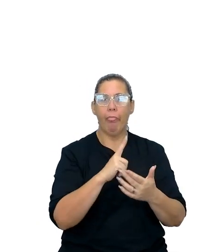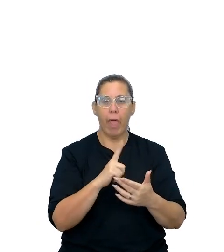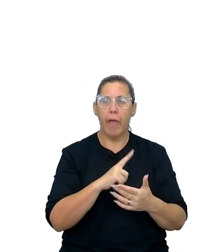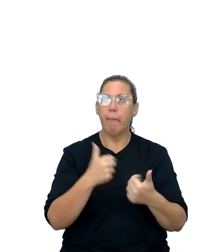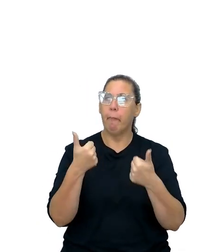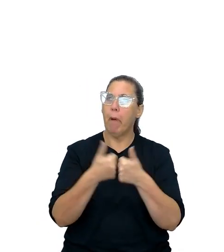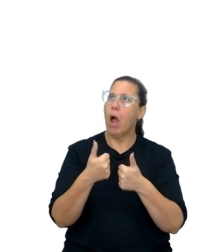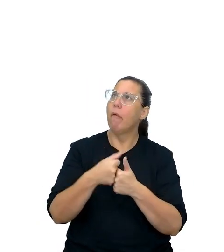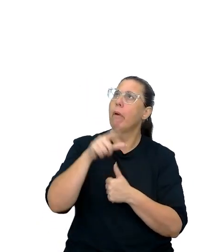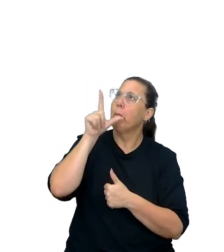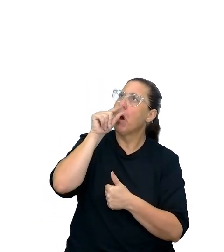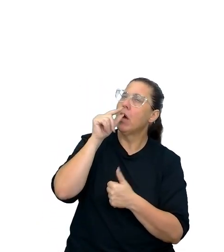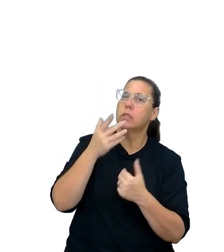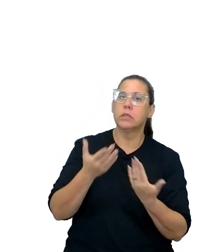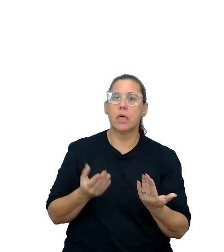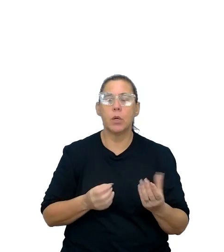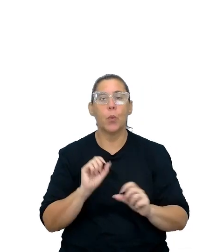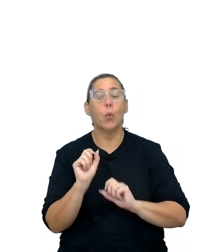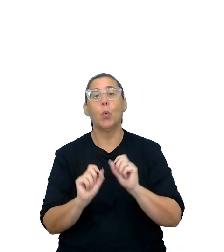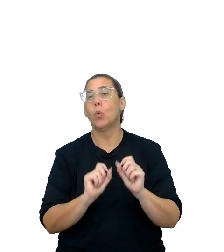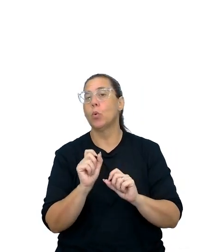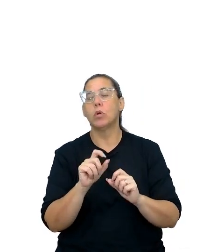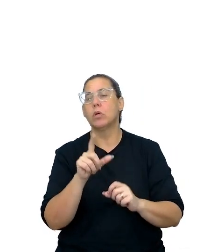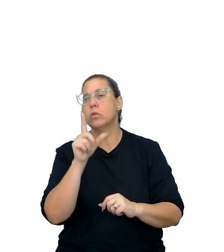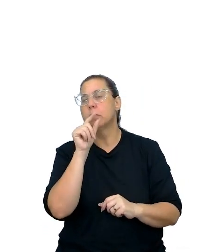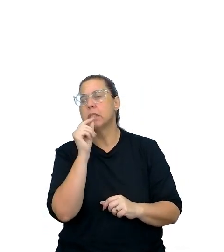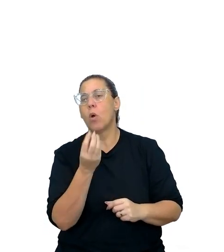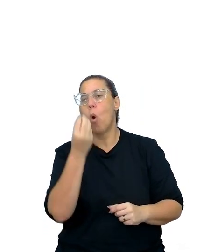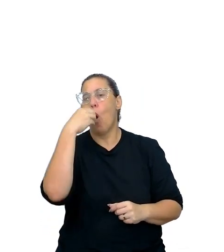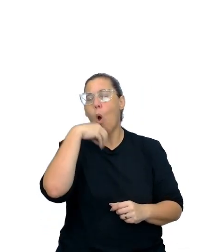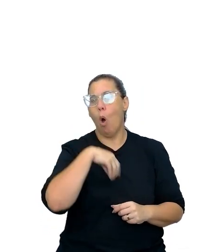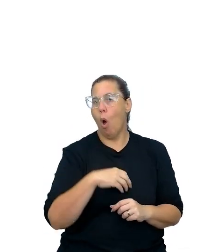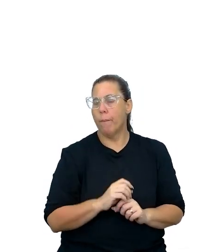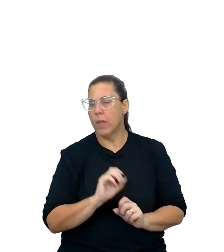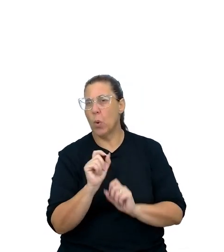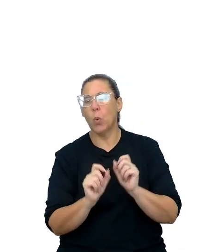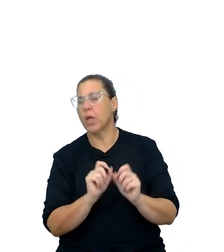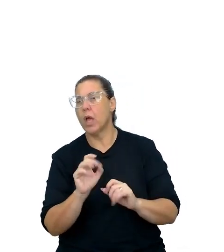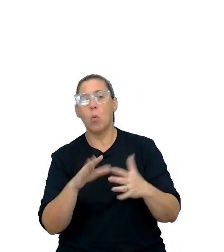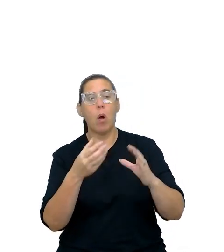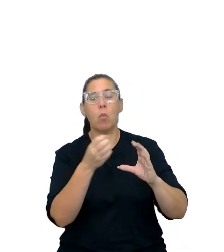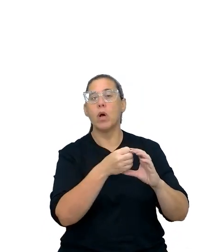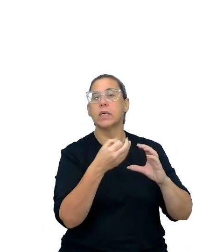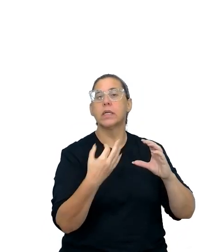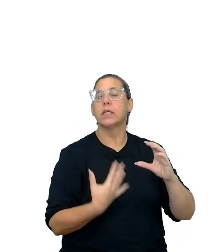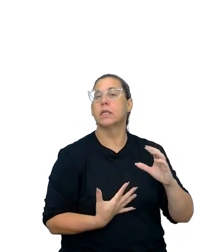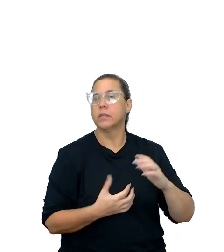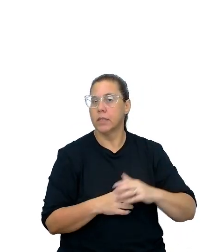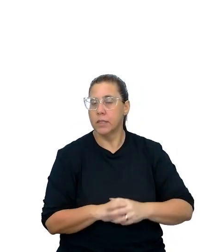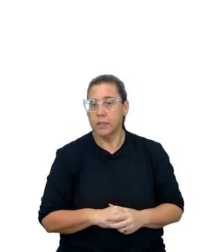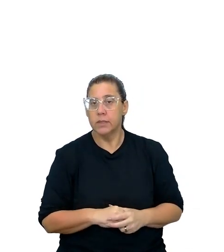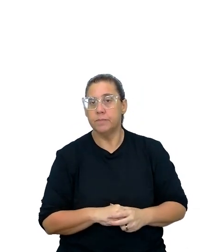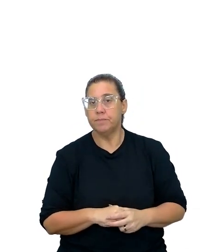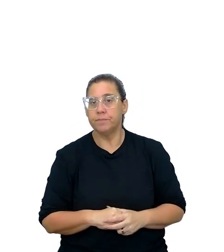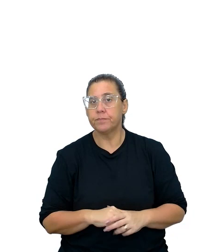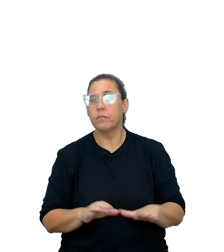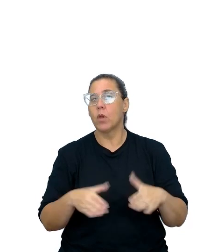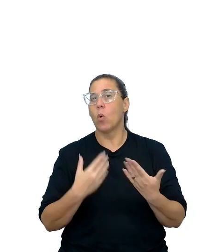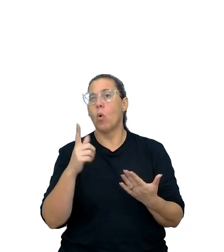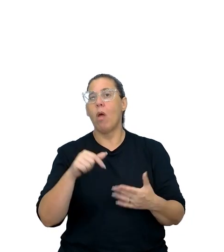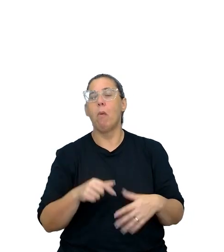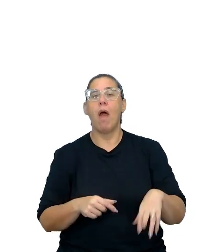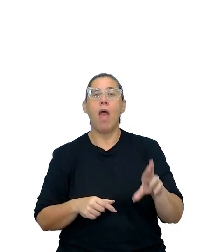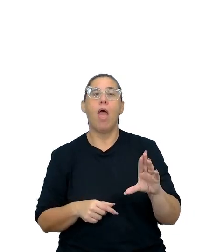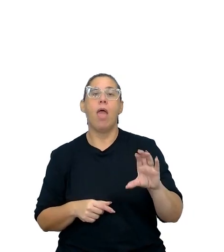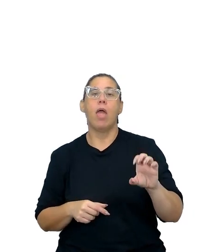que se do que os pássaros se alimentam, quais são as suas características, né? Perguntou também o que é uma